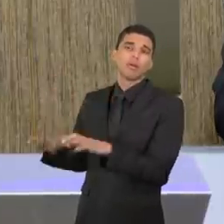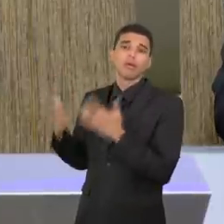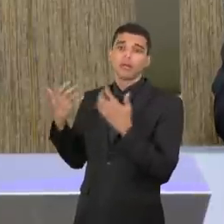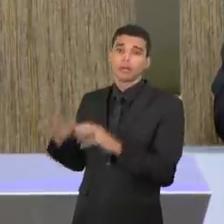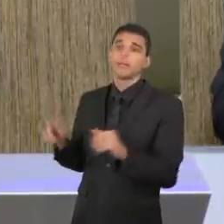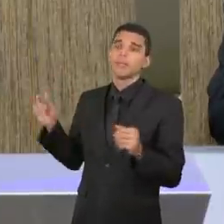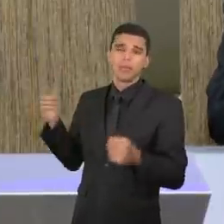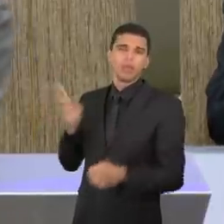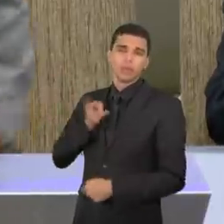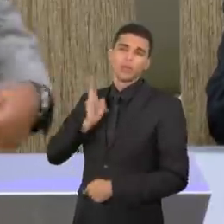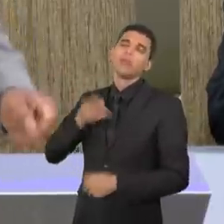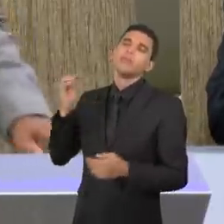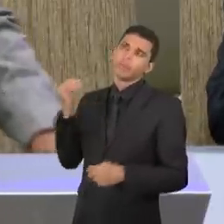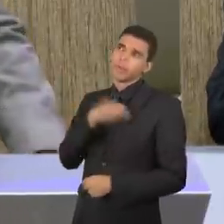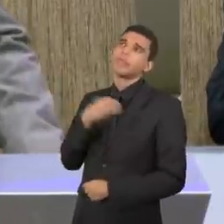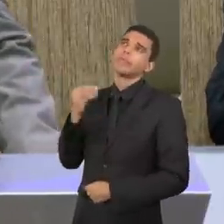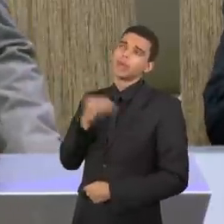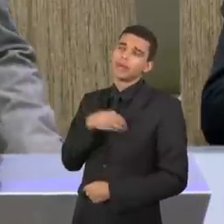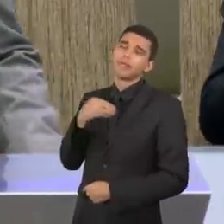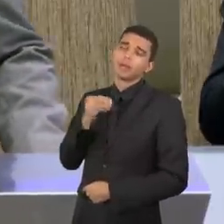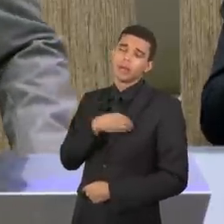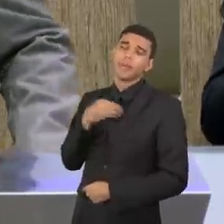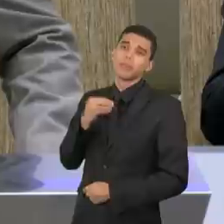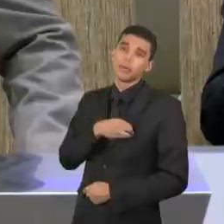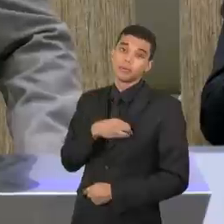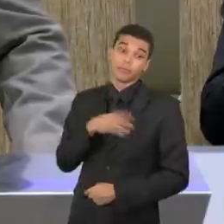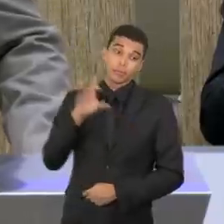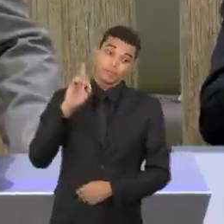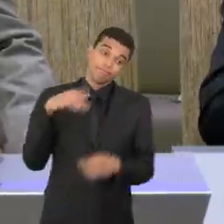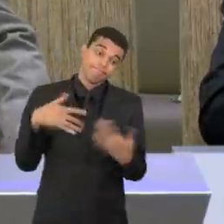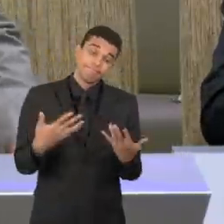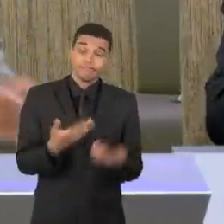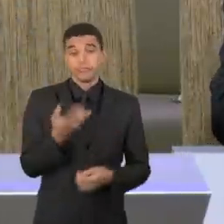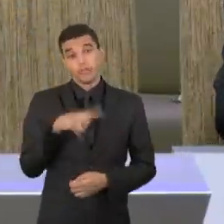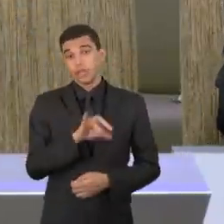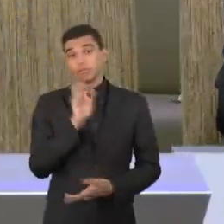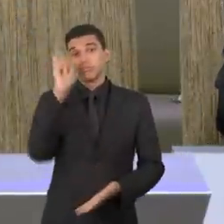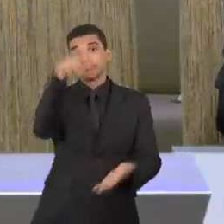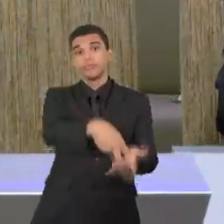misericordioso ele é. Claro que misericórdia é